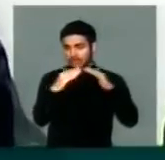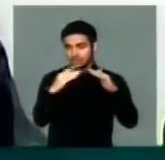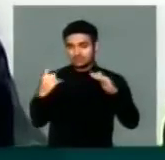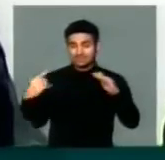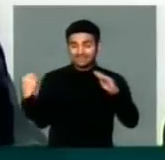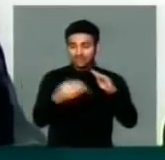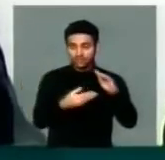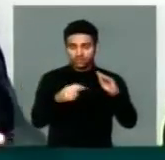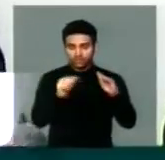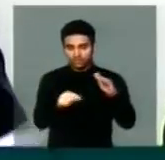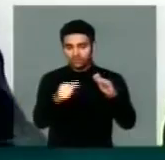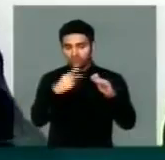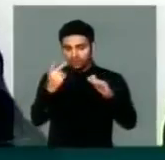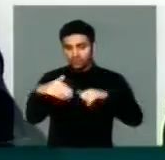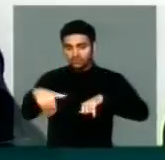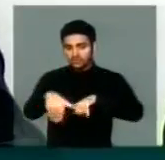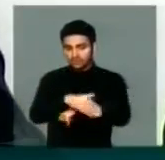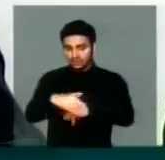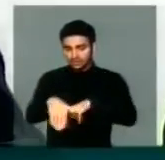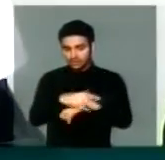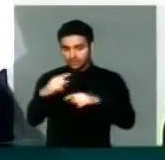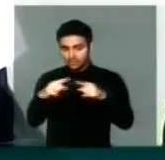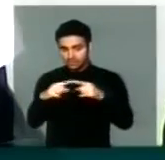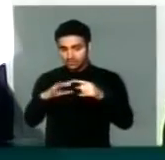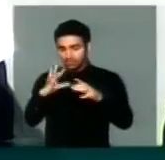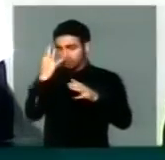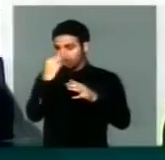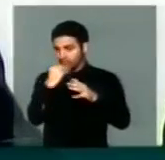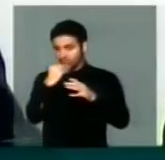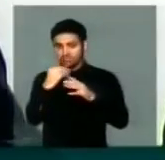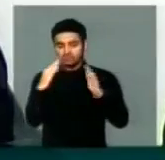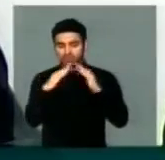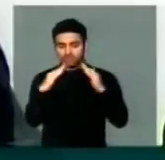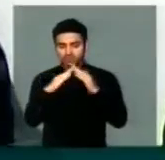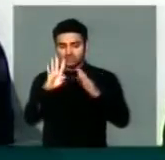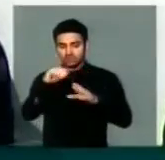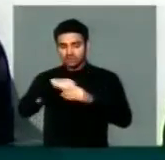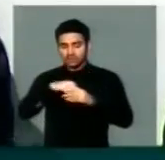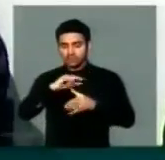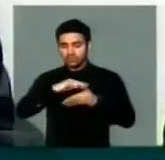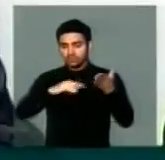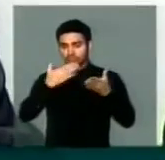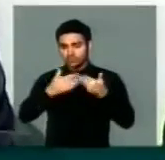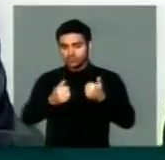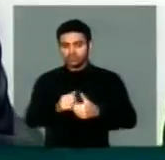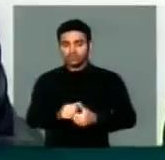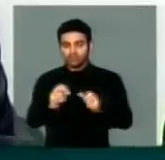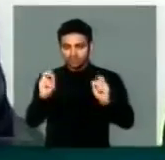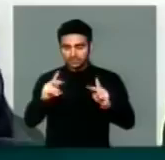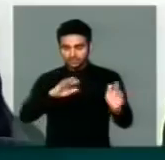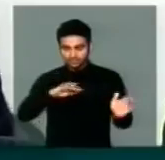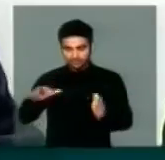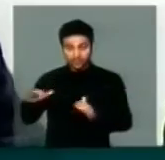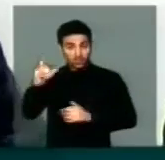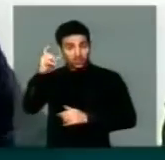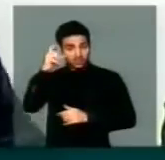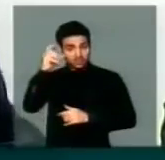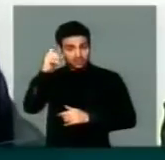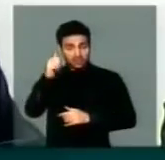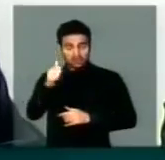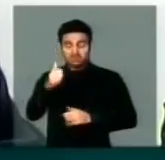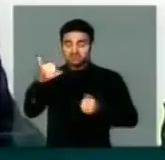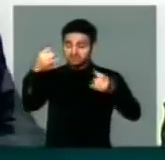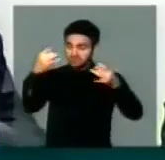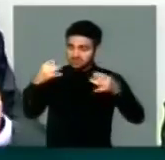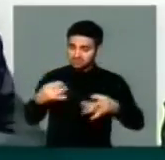que o endereço bate e anexou a foto da casa dentro do pedido de inquérito. Não bastasse a coincidência com os